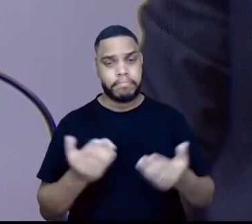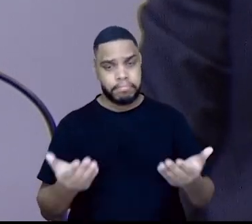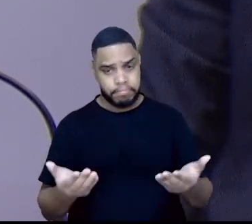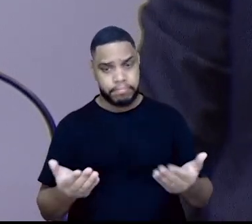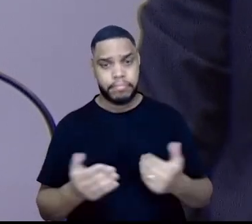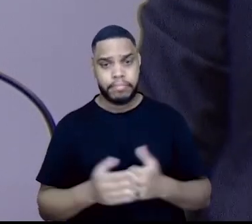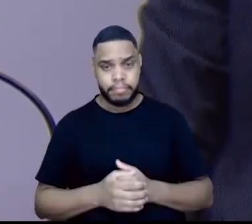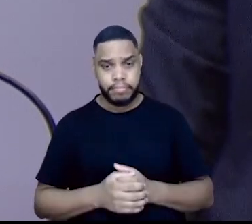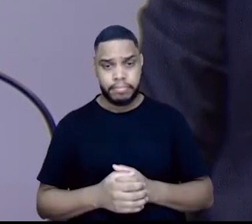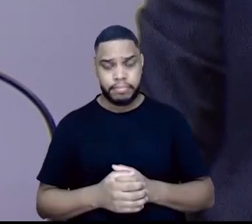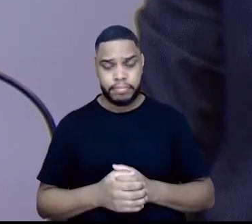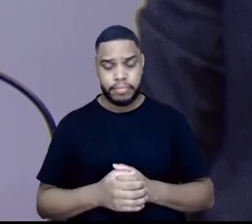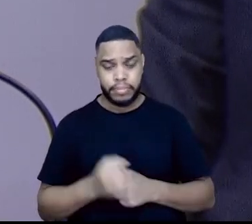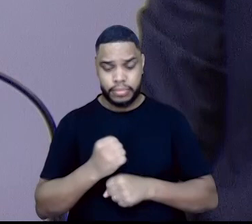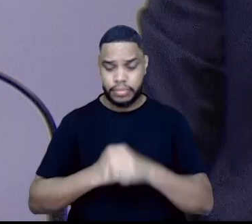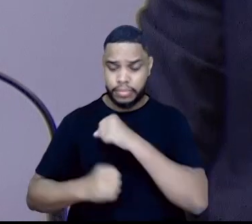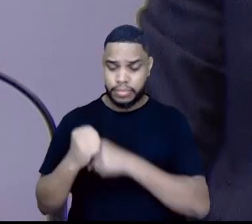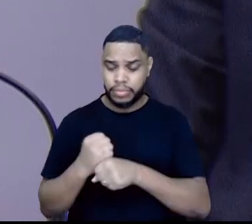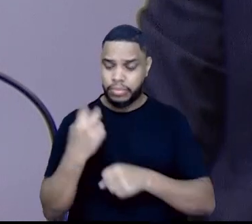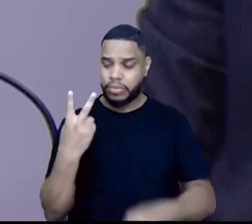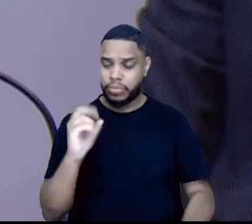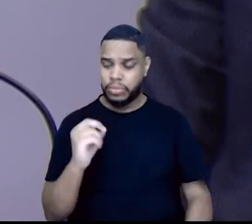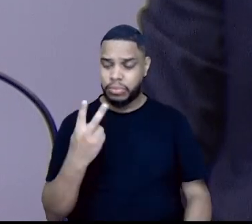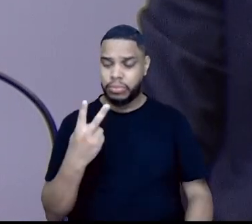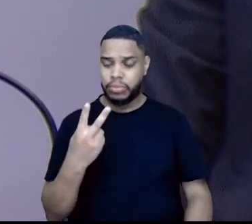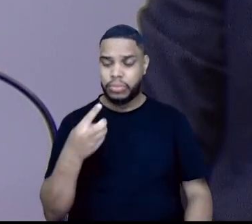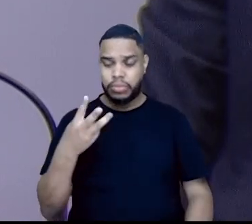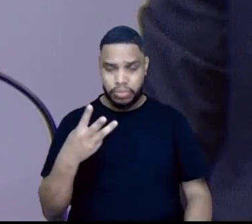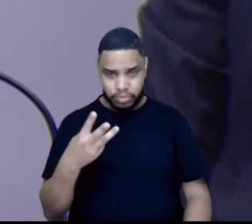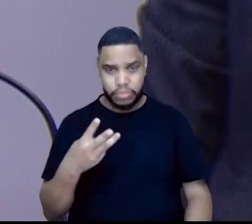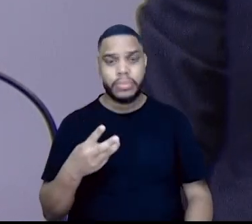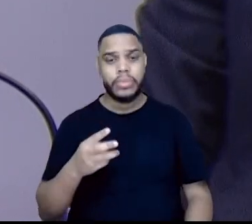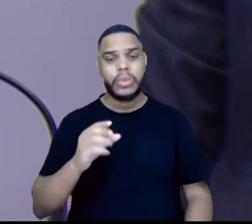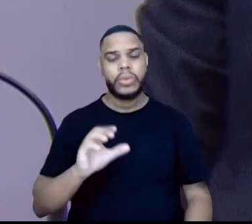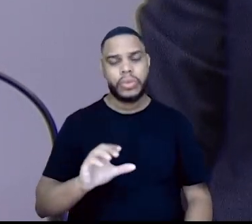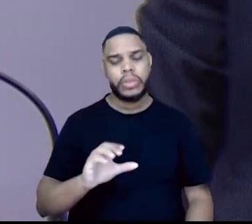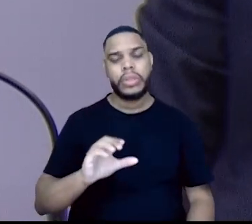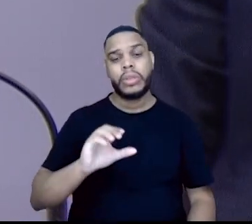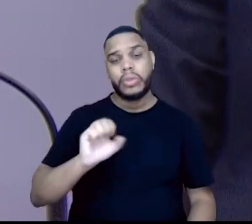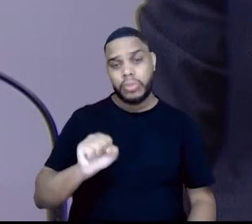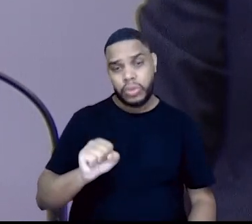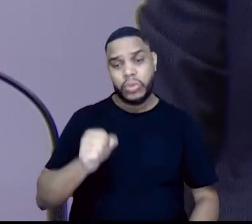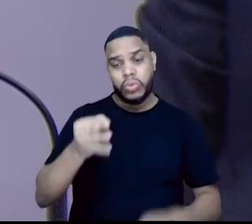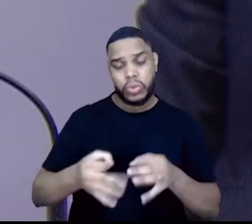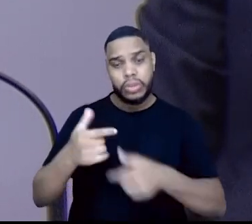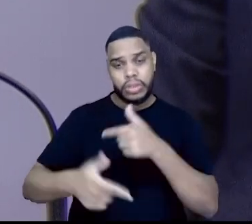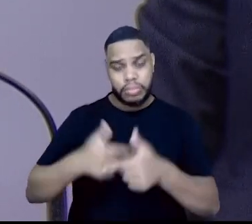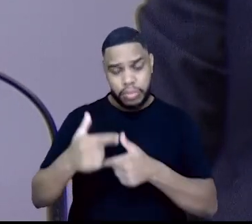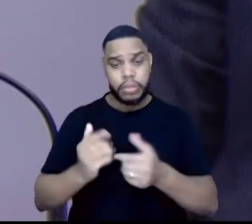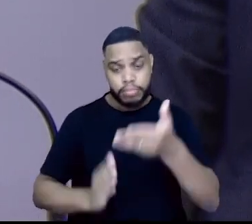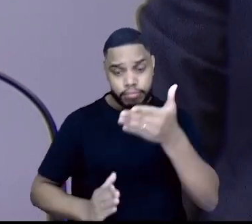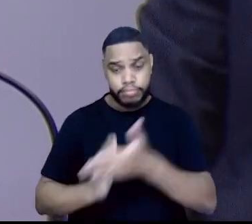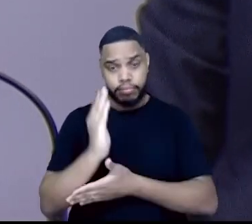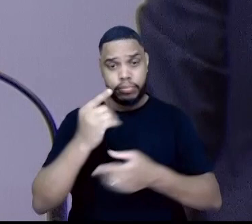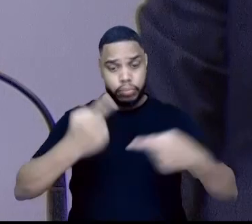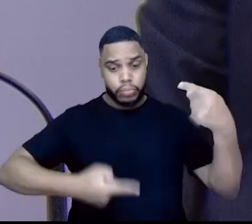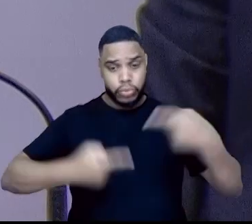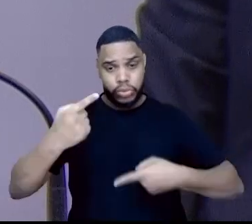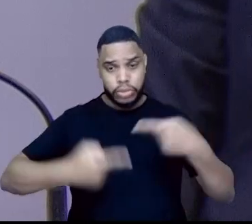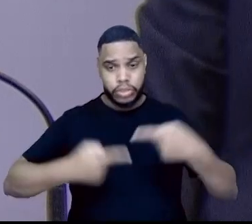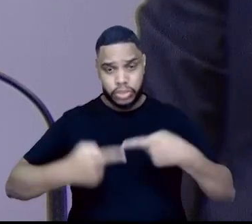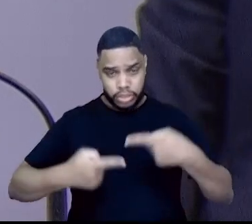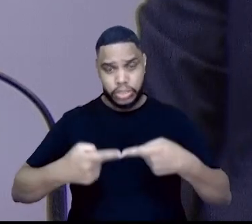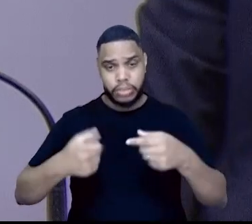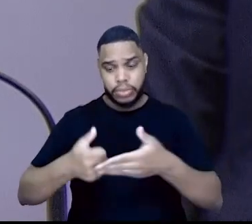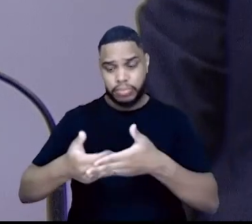em 2023, o Conselho Superior da Justiça do Trabalho aprovou a política de consolidação do sistema de